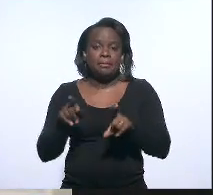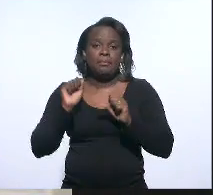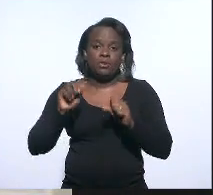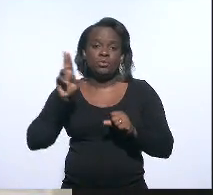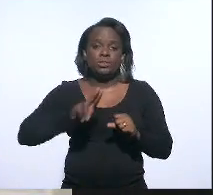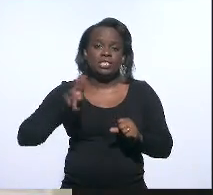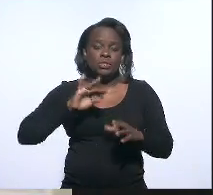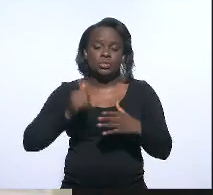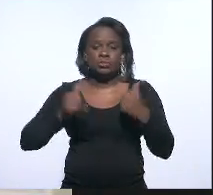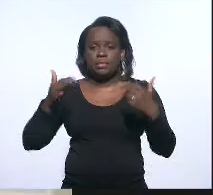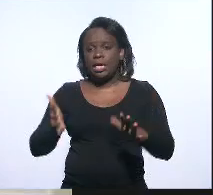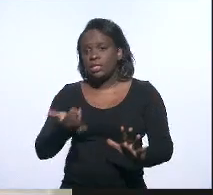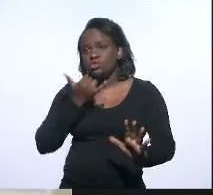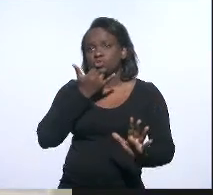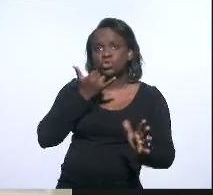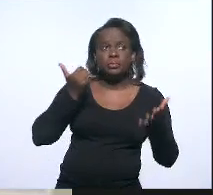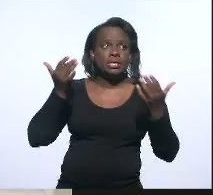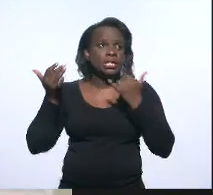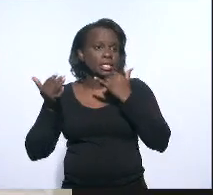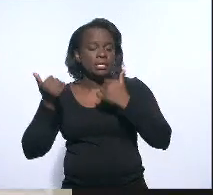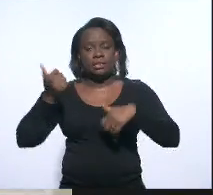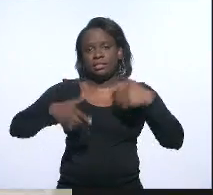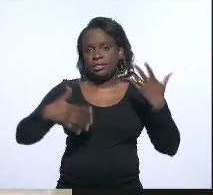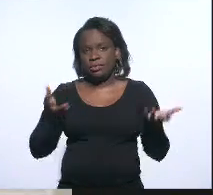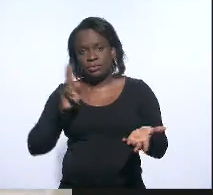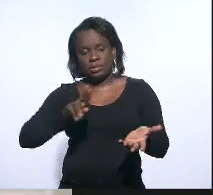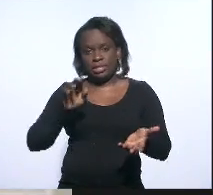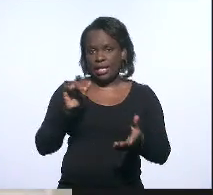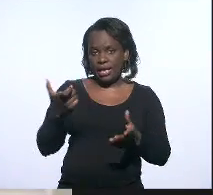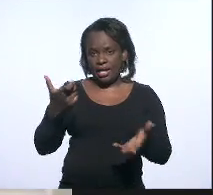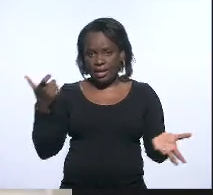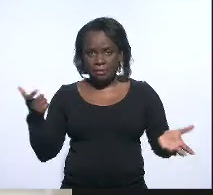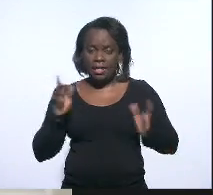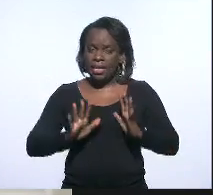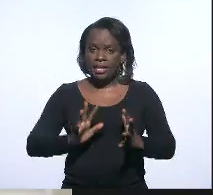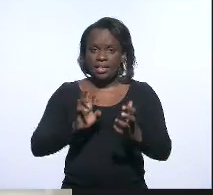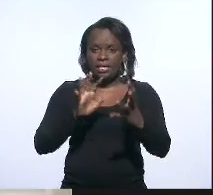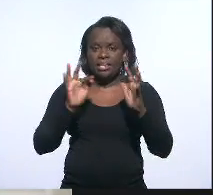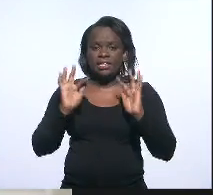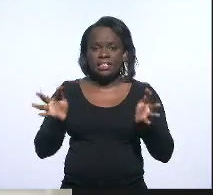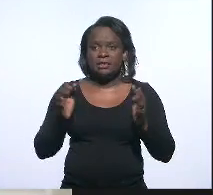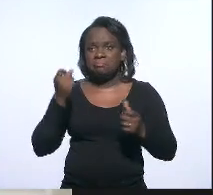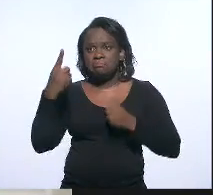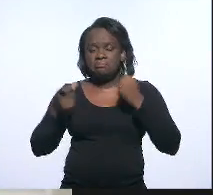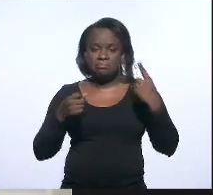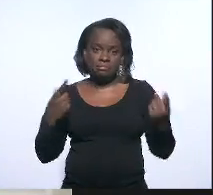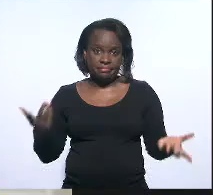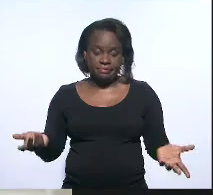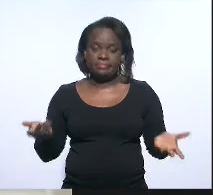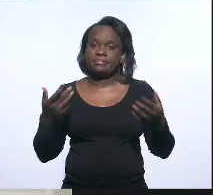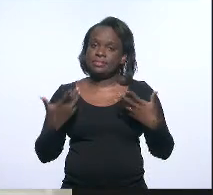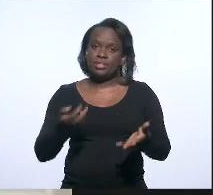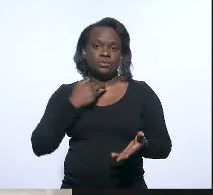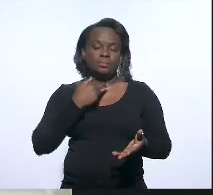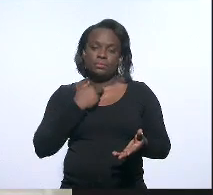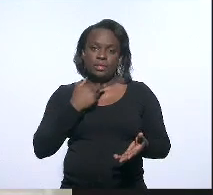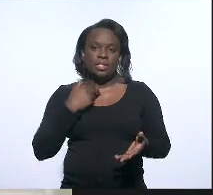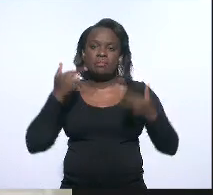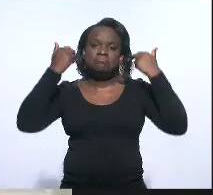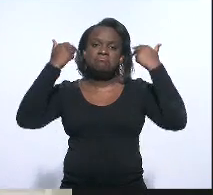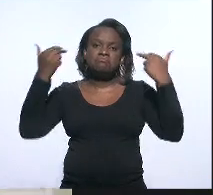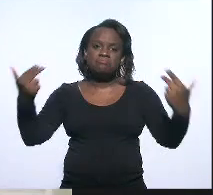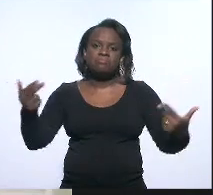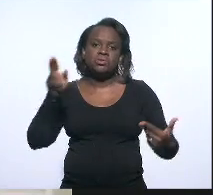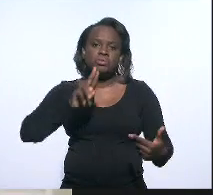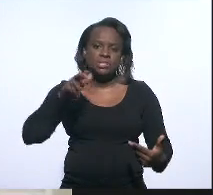tudo para justificar ter que usar uma arma, ainda que seja numa discussão aleatória. Enfim, não podemos naturalizar